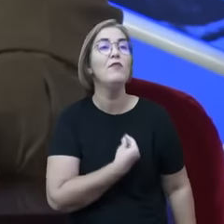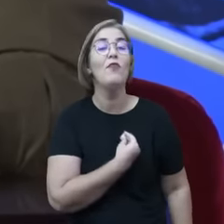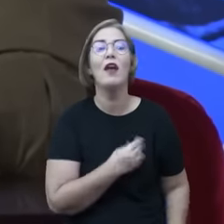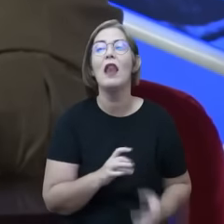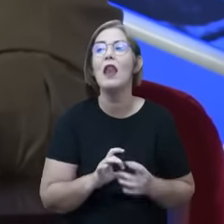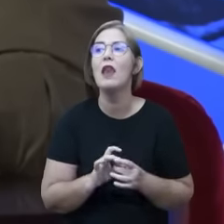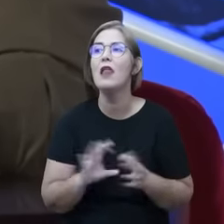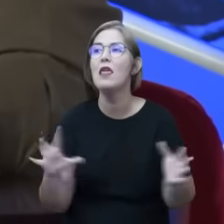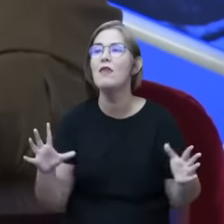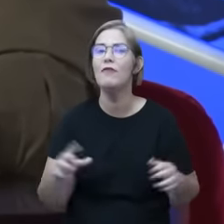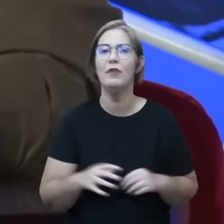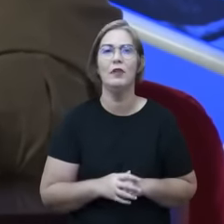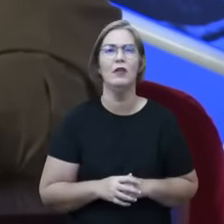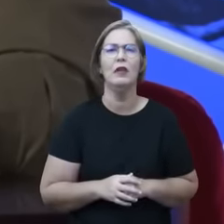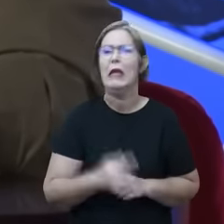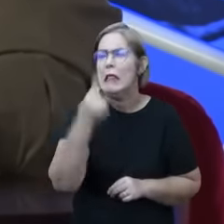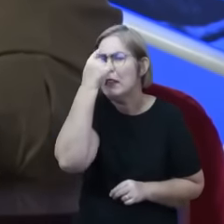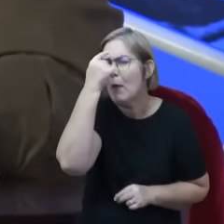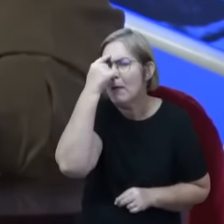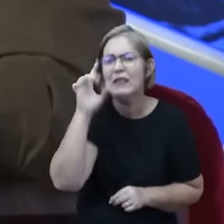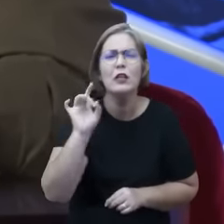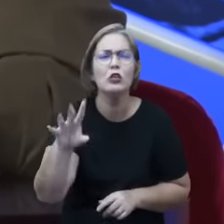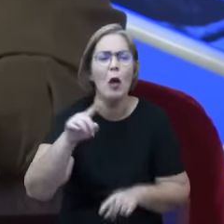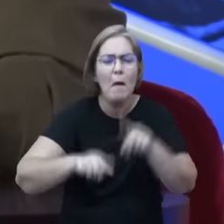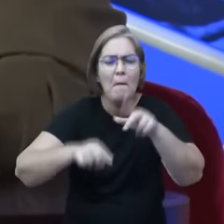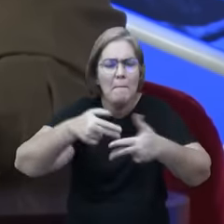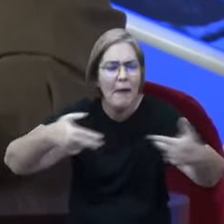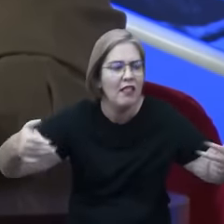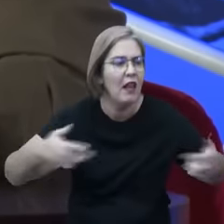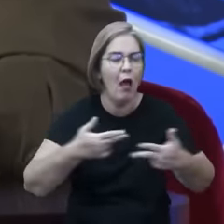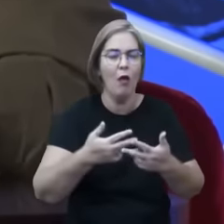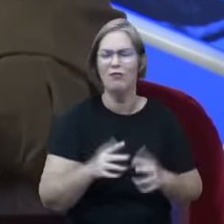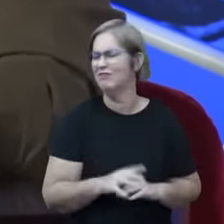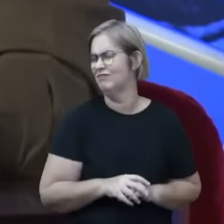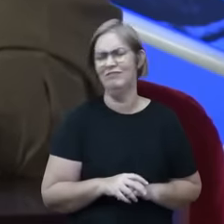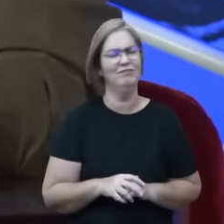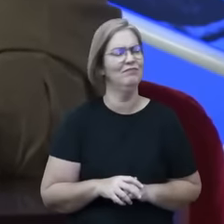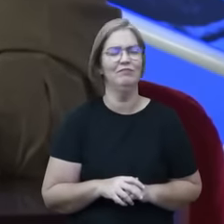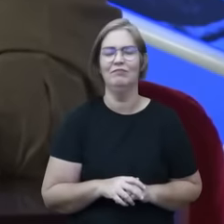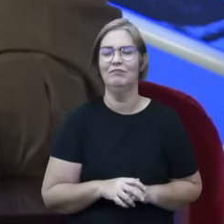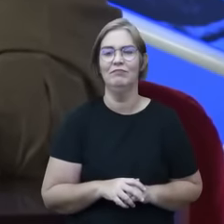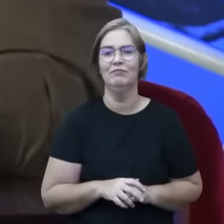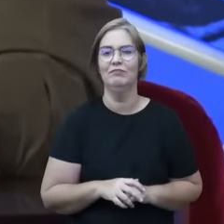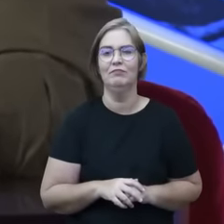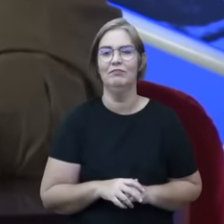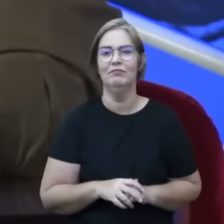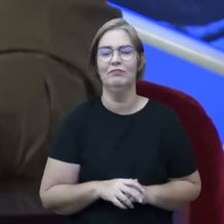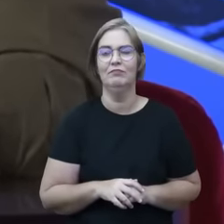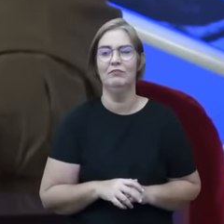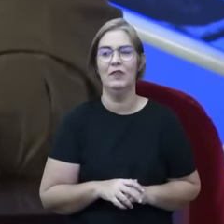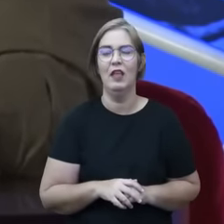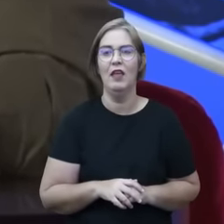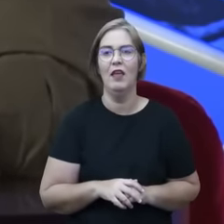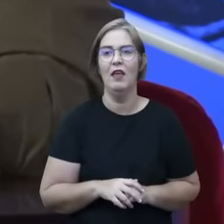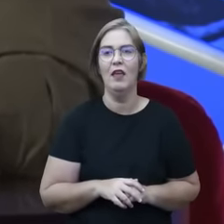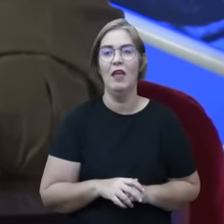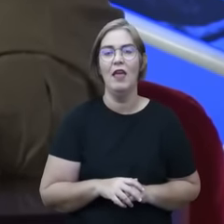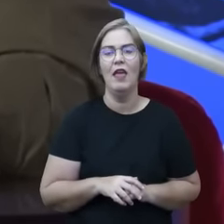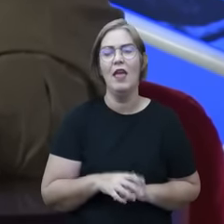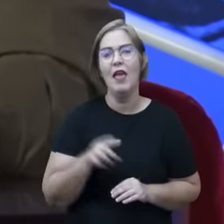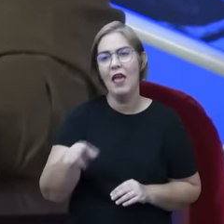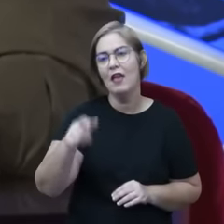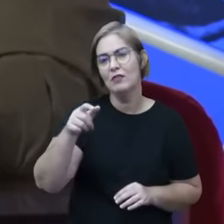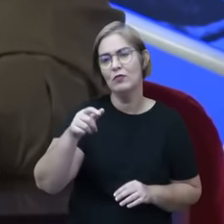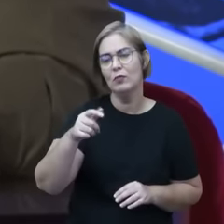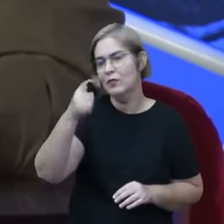diante da imoralidade, mas eh nos coloca diante de uma moralidade do absurdo, como ele mesmo disse. Por isso que